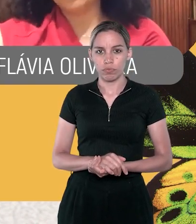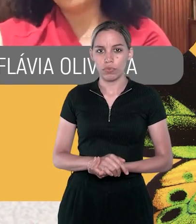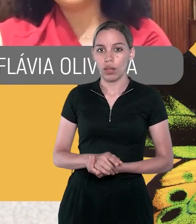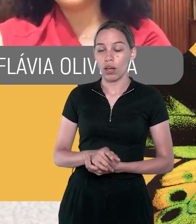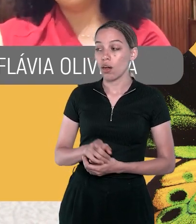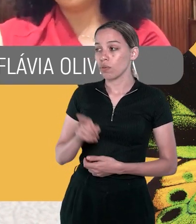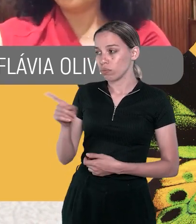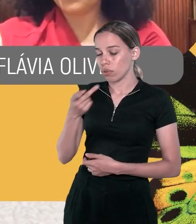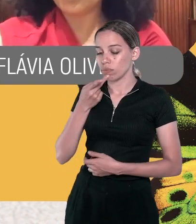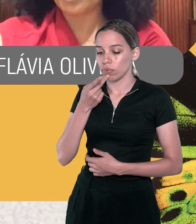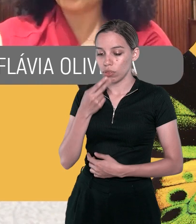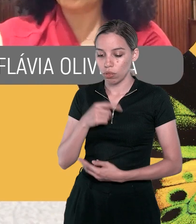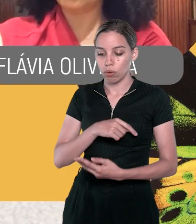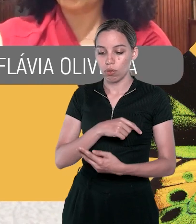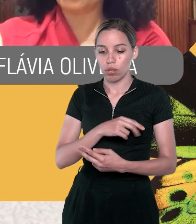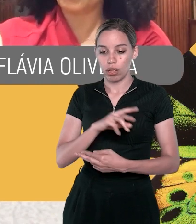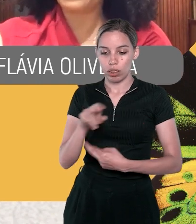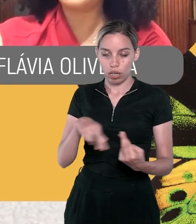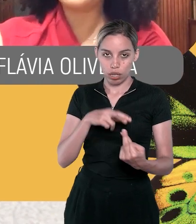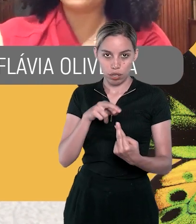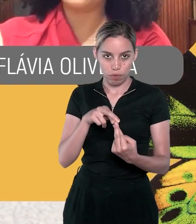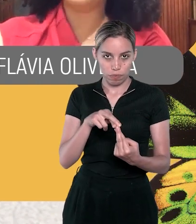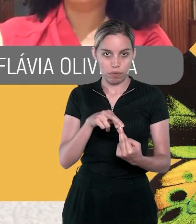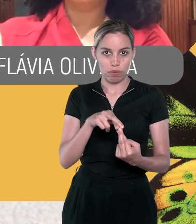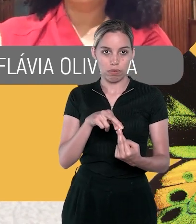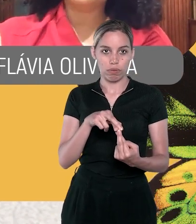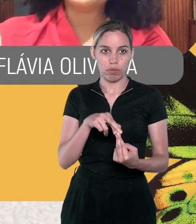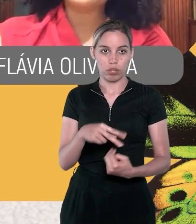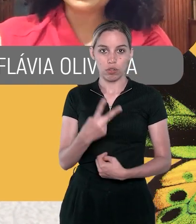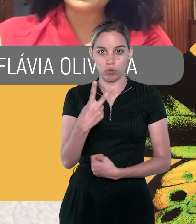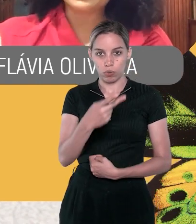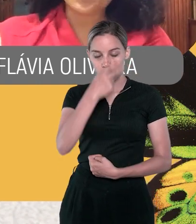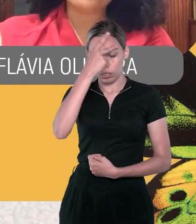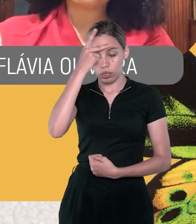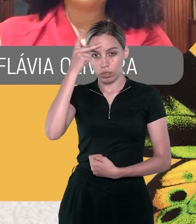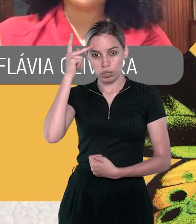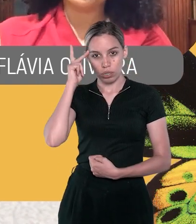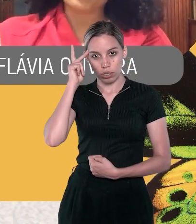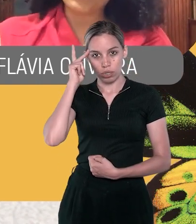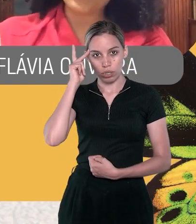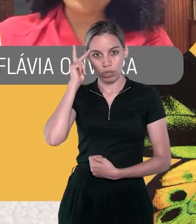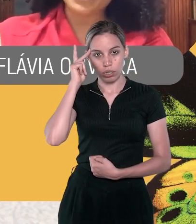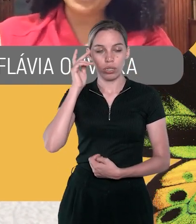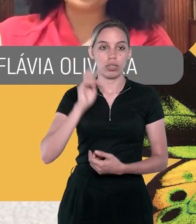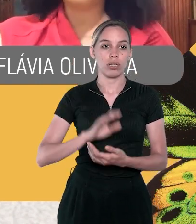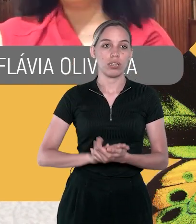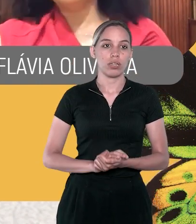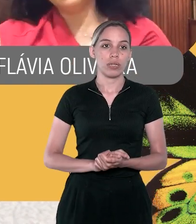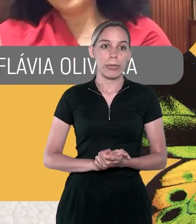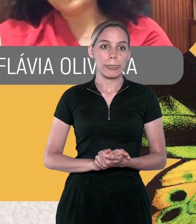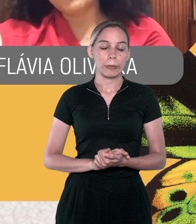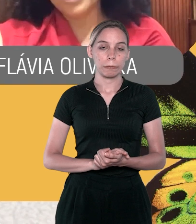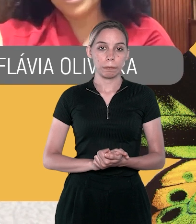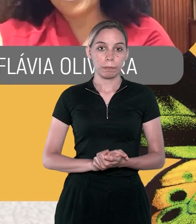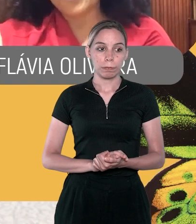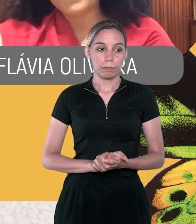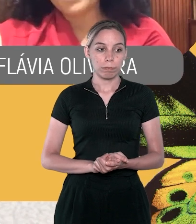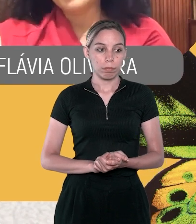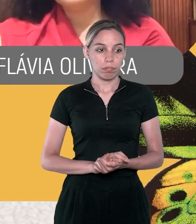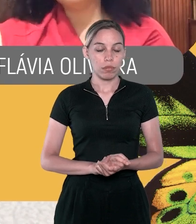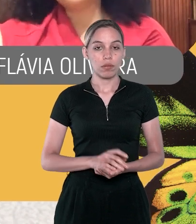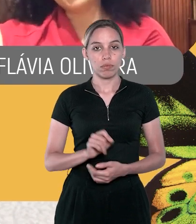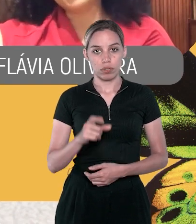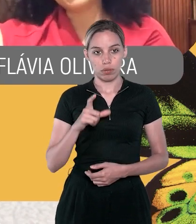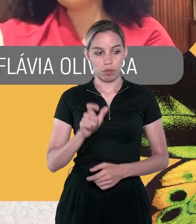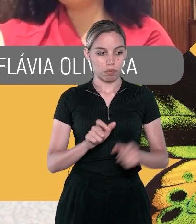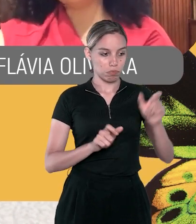tem tido, né, de 2 personagens que chamam a atenção, que são o jovem negro e o velho,